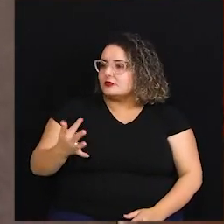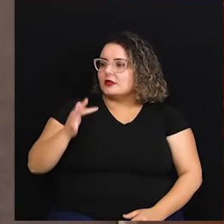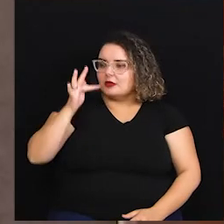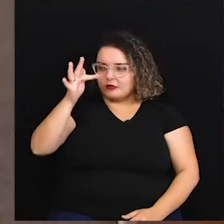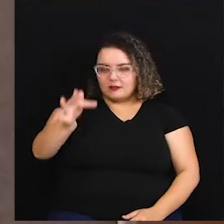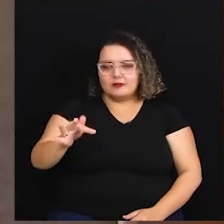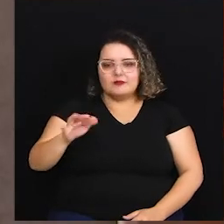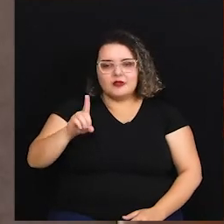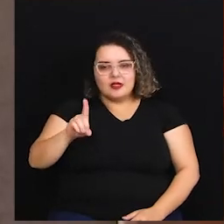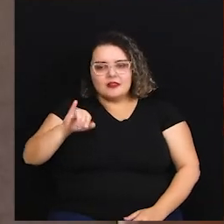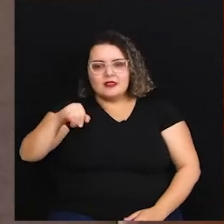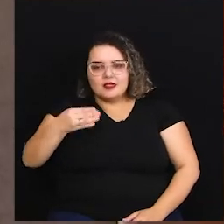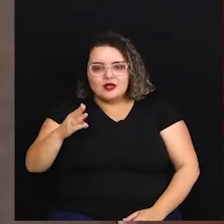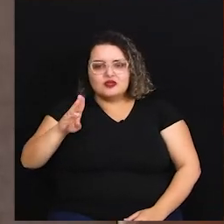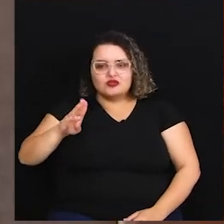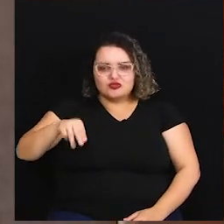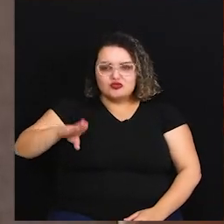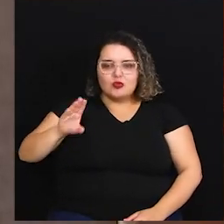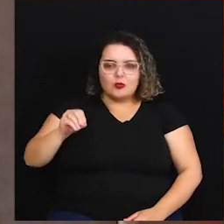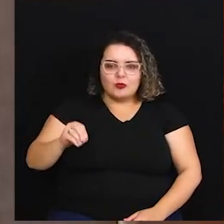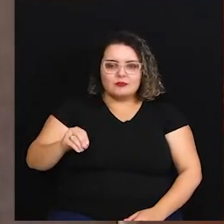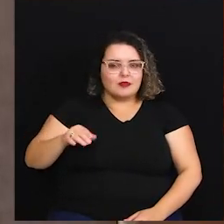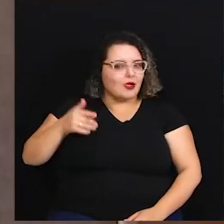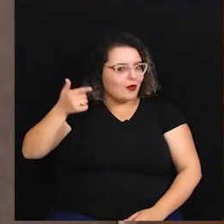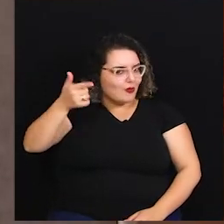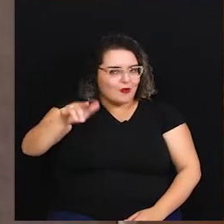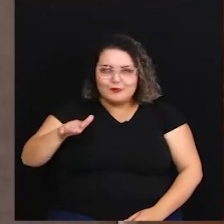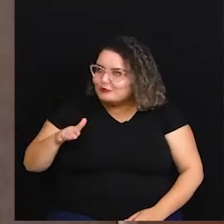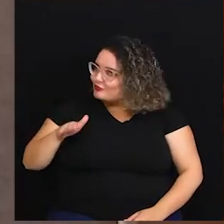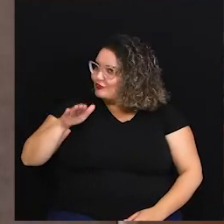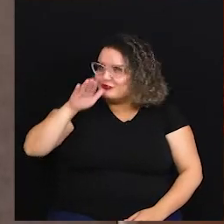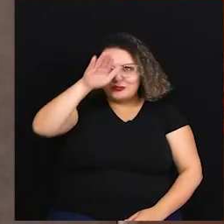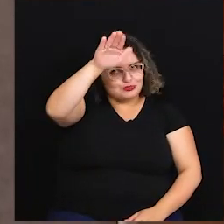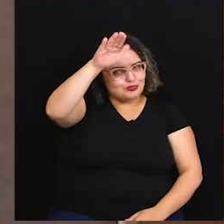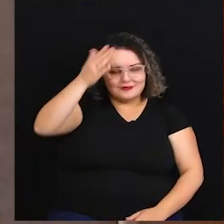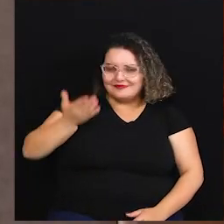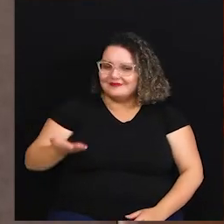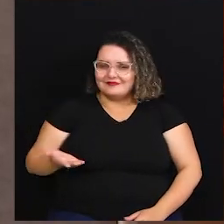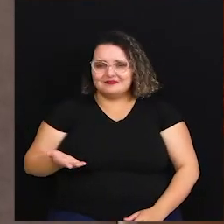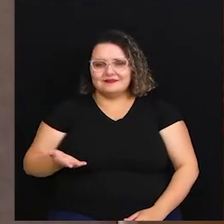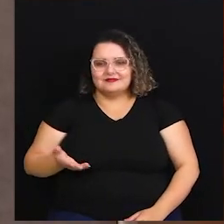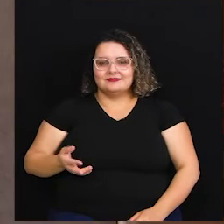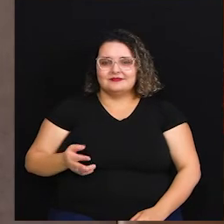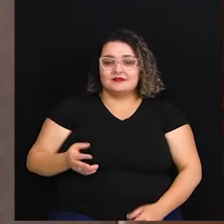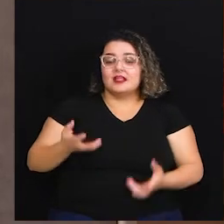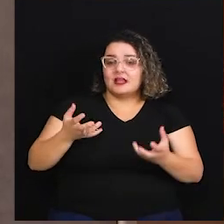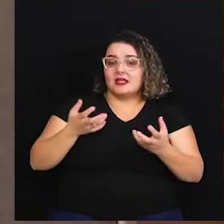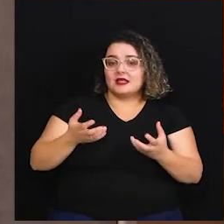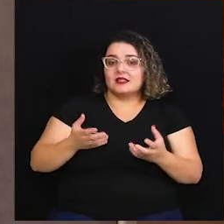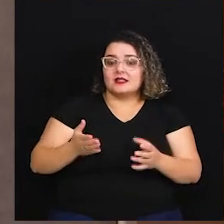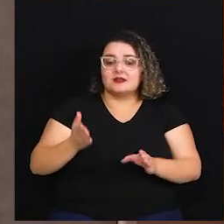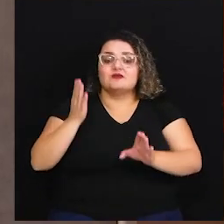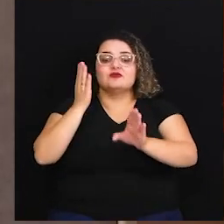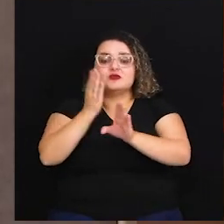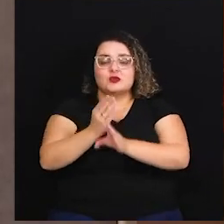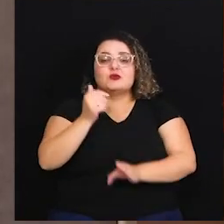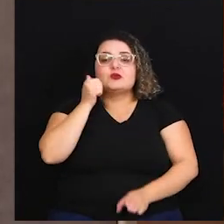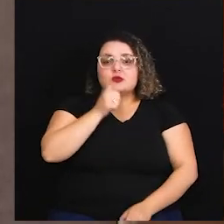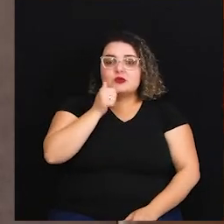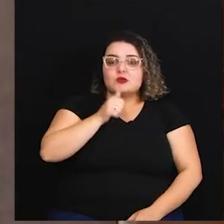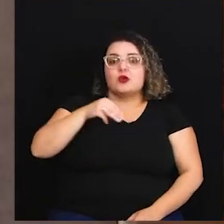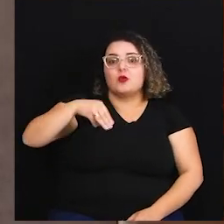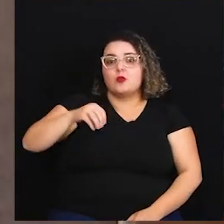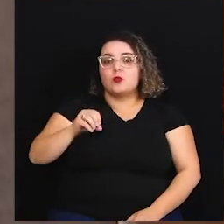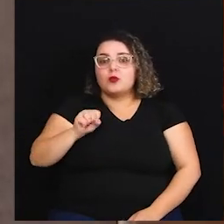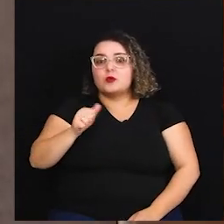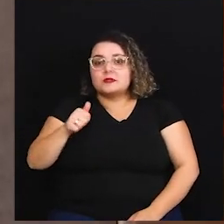usando. Sim, o futuro da Dejumbo. É decolar, né? Tá Pretendo certo. agora estar no encontro